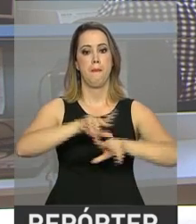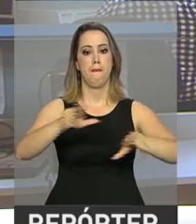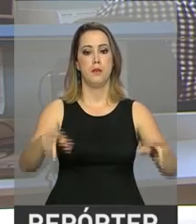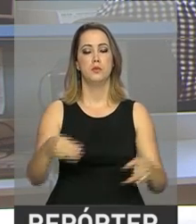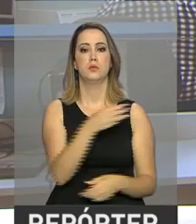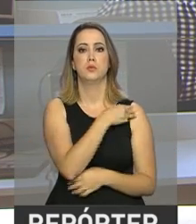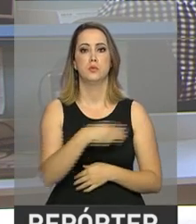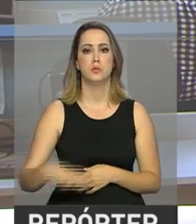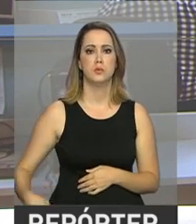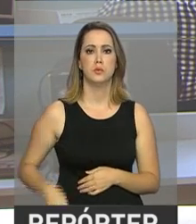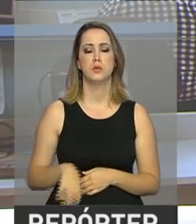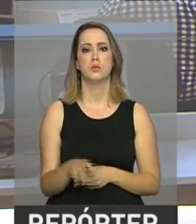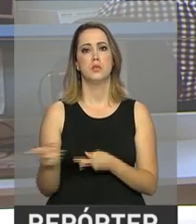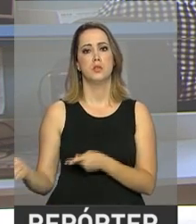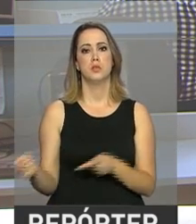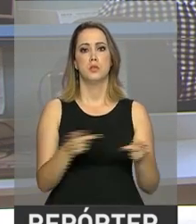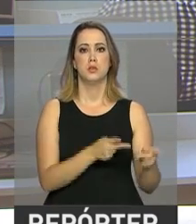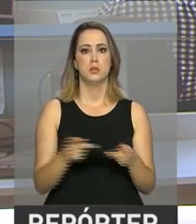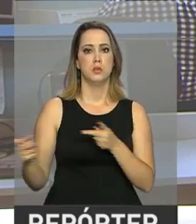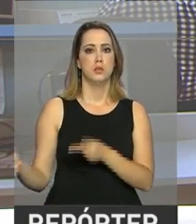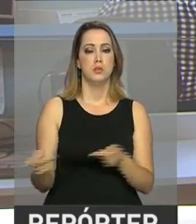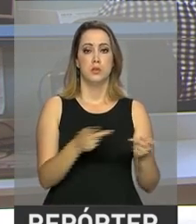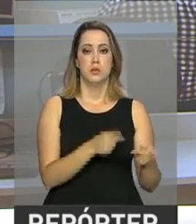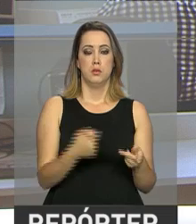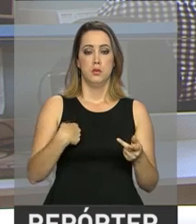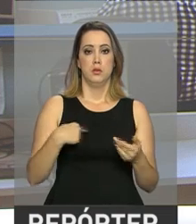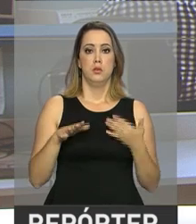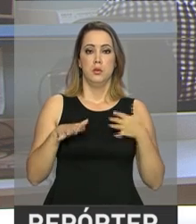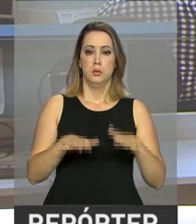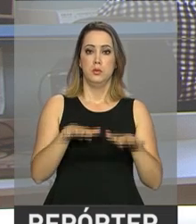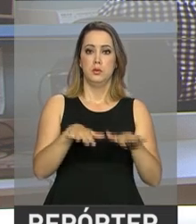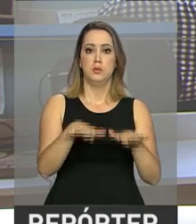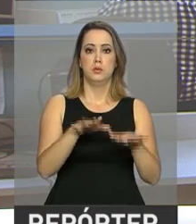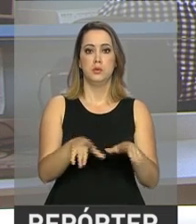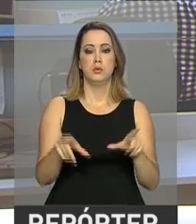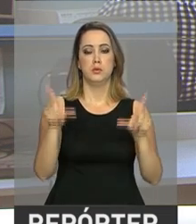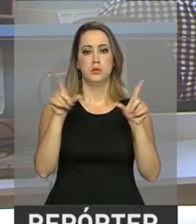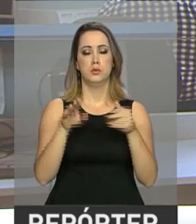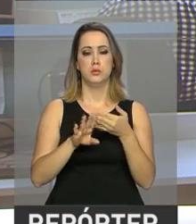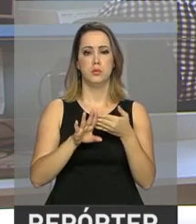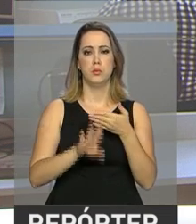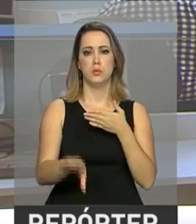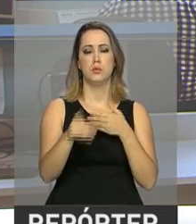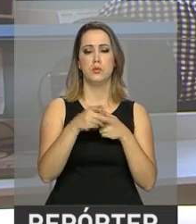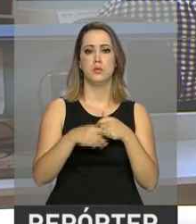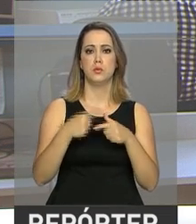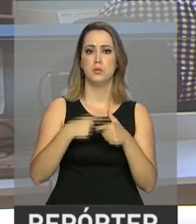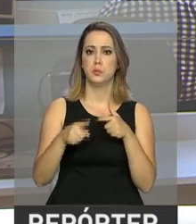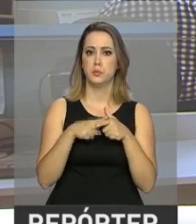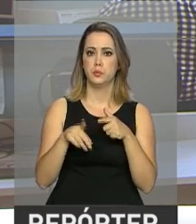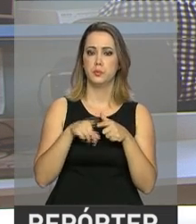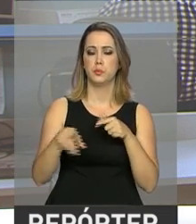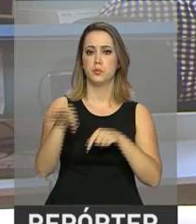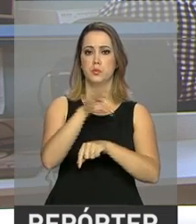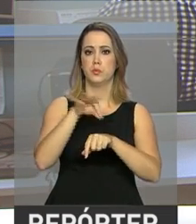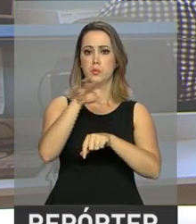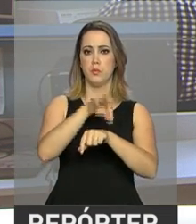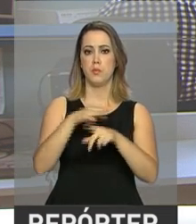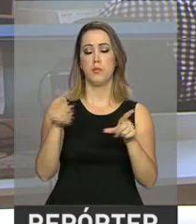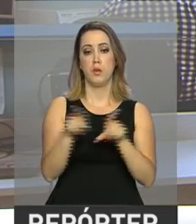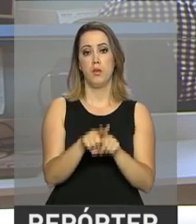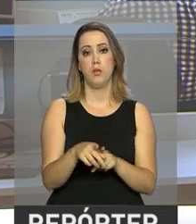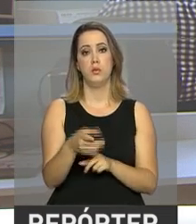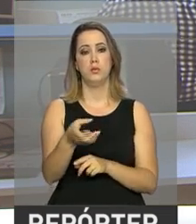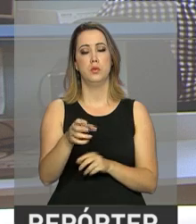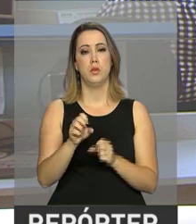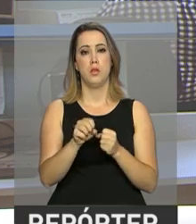país para participar da mobilização contra o mosquito Aedes. O ministro do Turismo está no Ceará. Ele gravou um vídeo